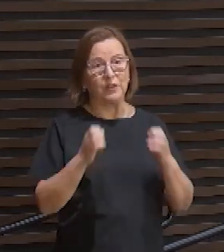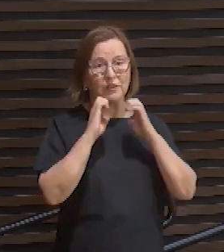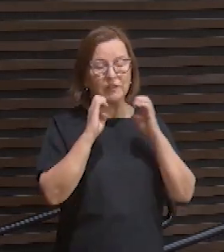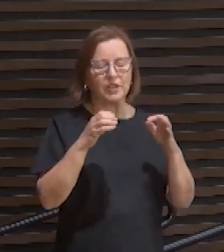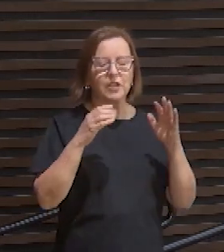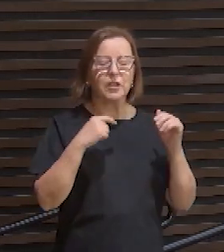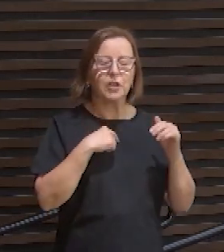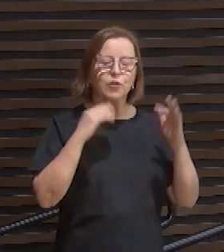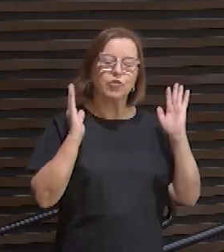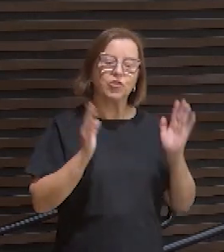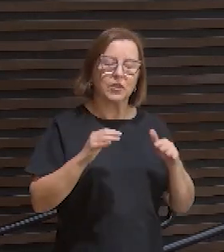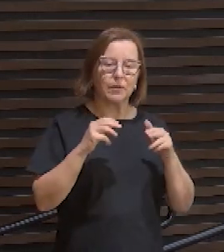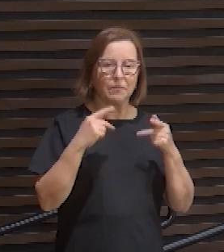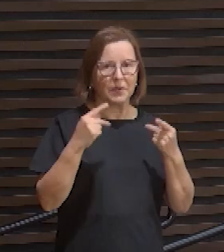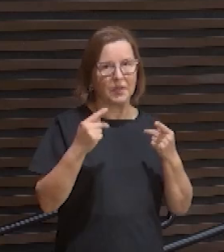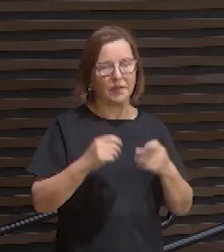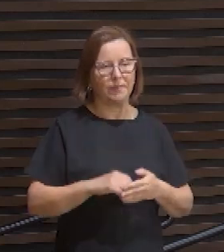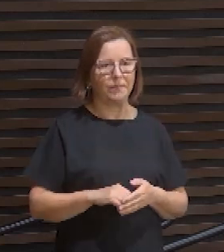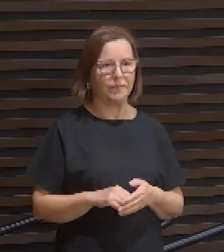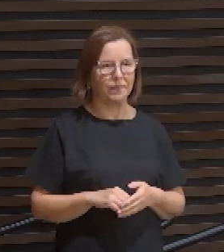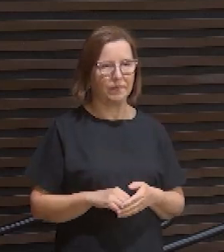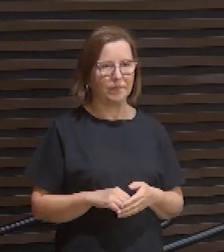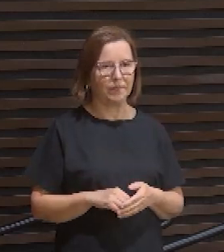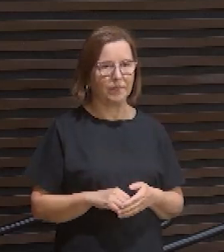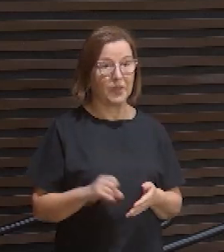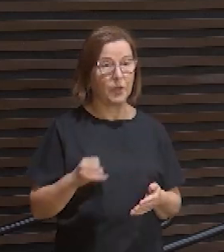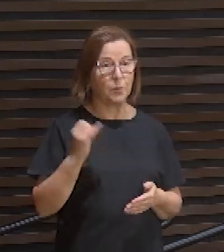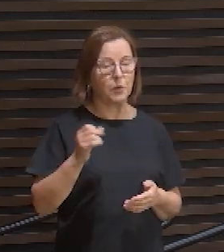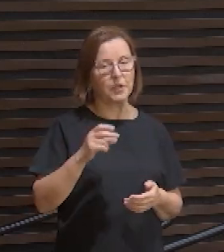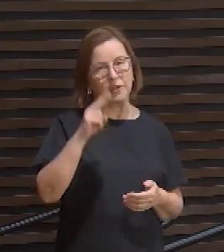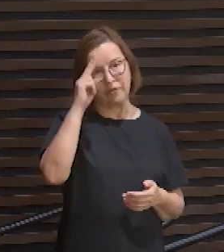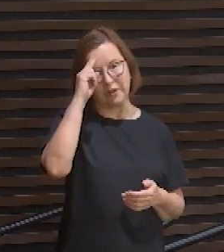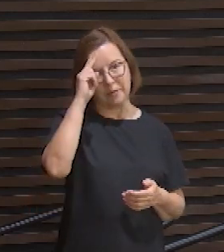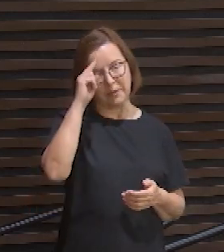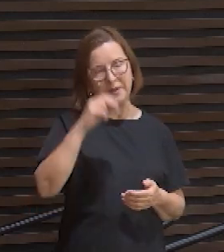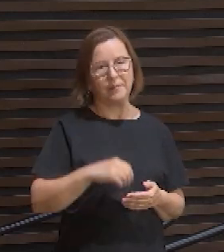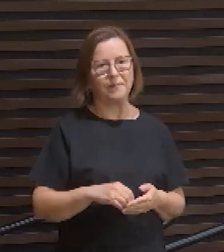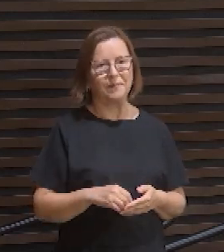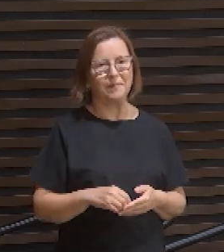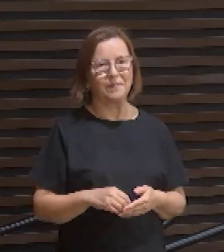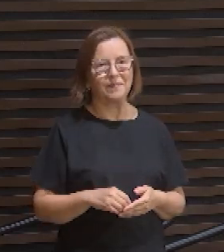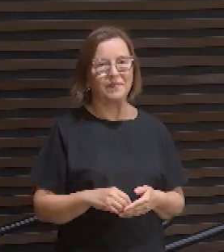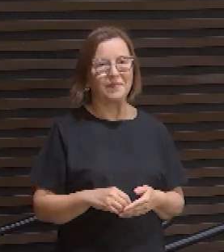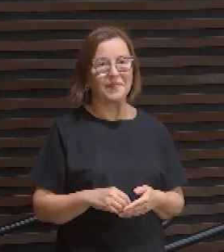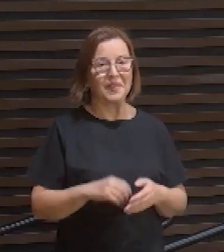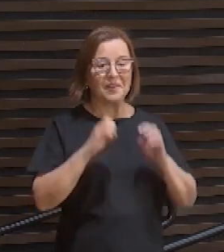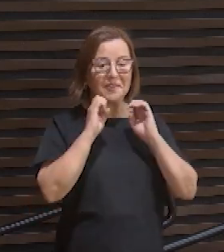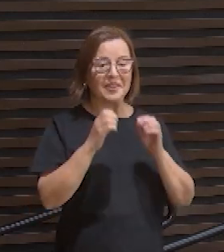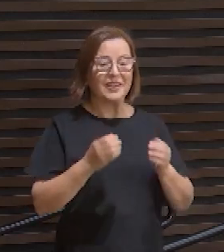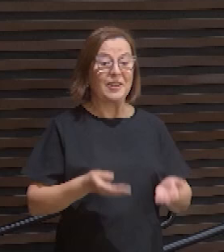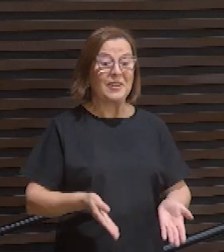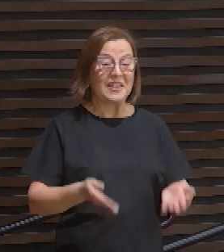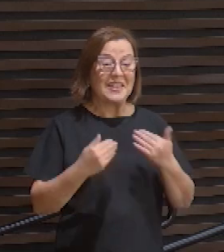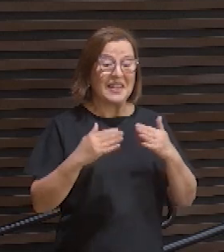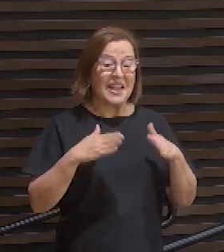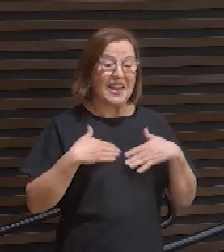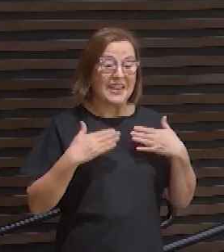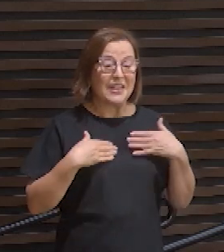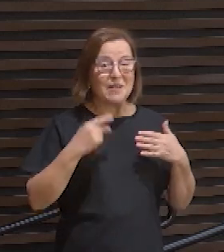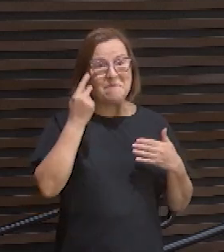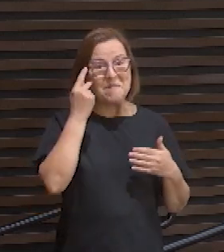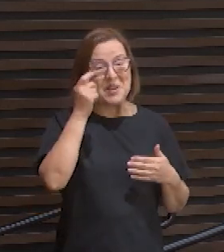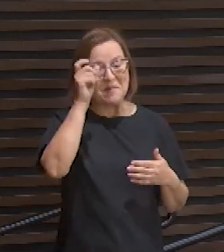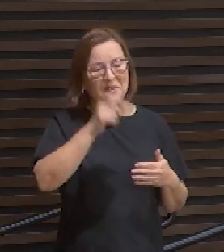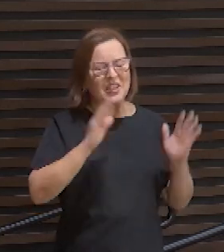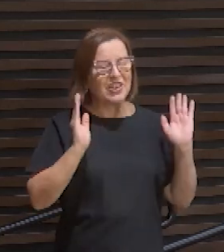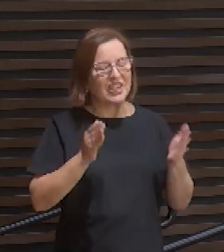Evangelho é sempre necessário e sempre traz benefício. Ele traz alegria para aquele que já creu. Você pode ouvir o crente,